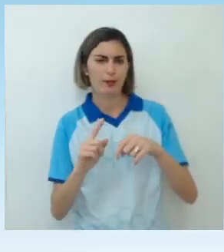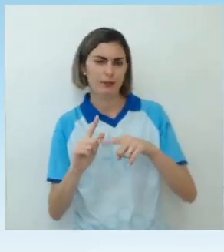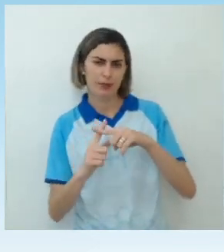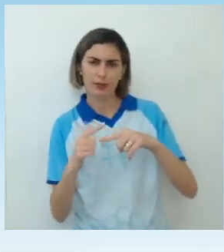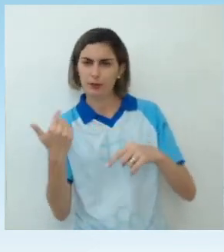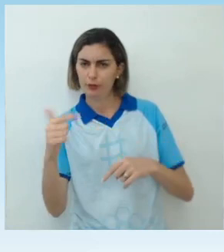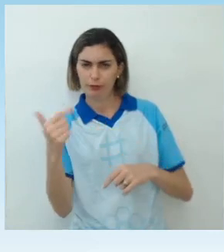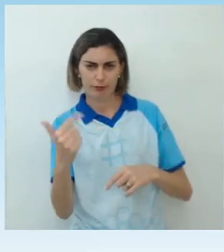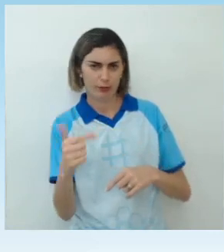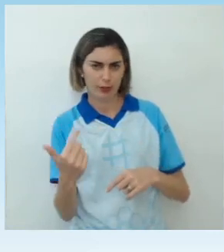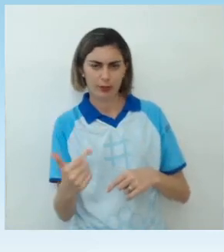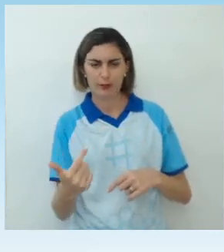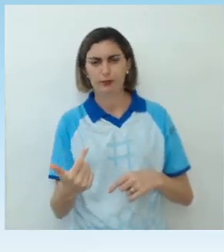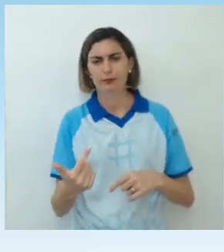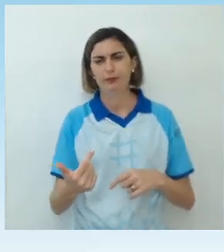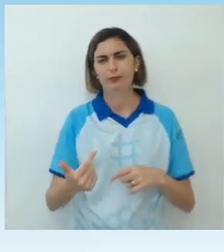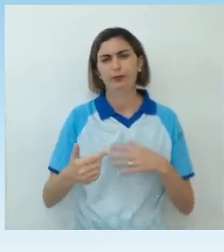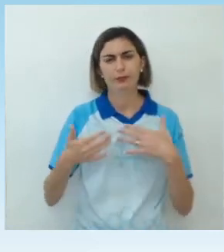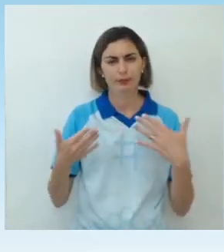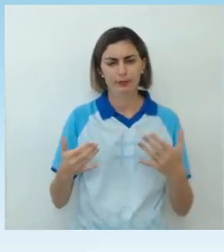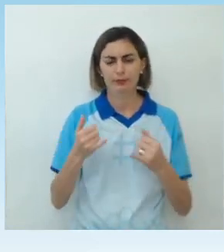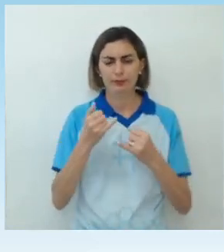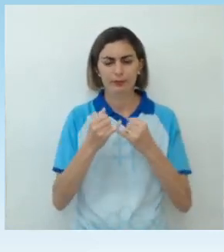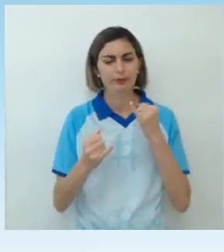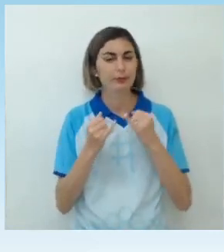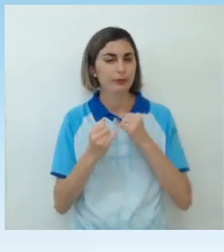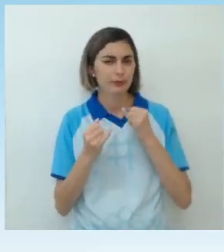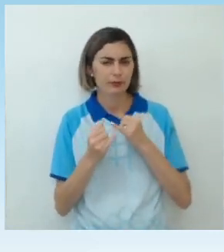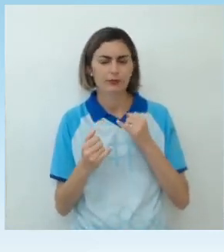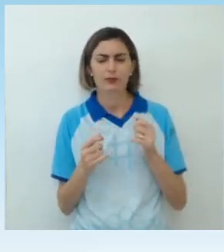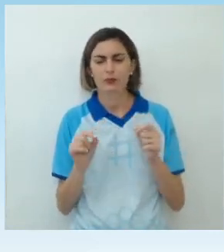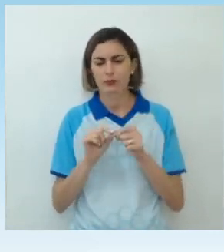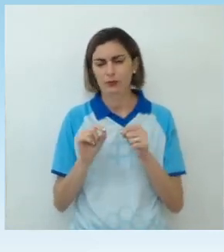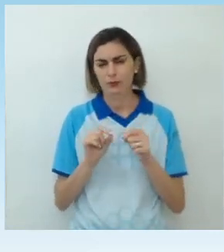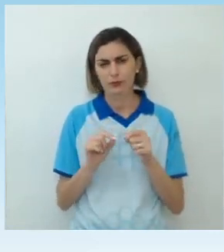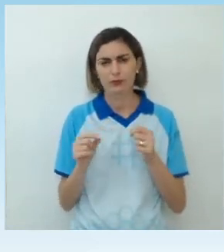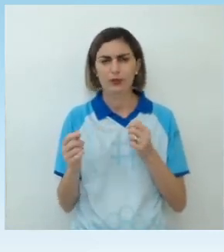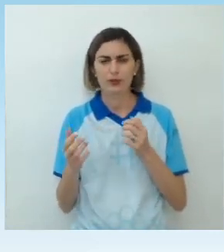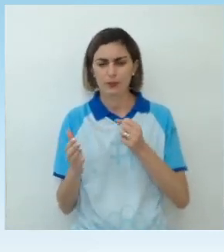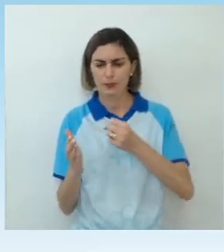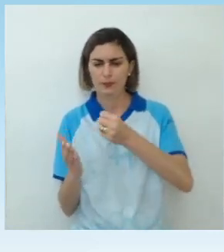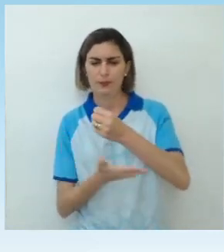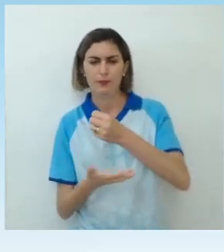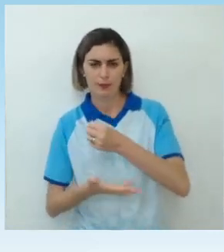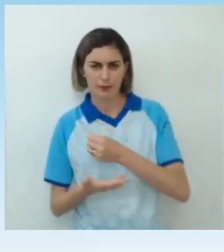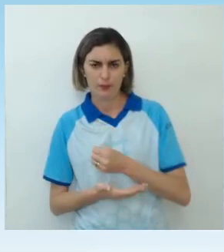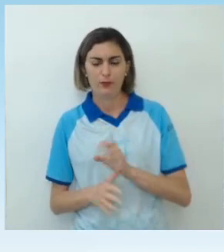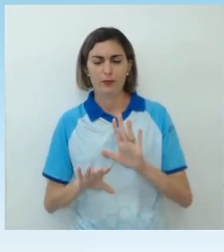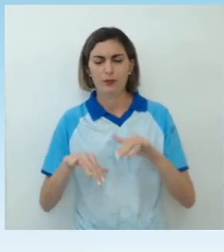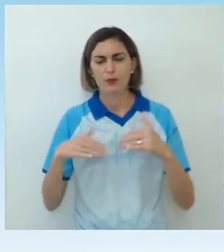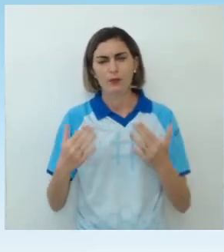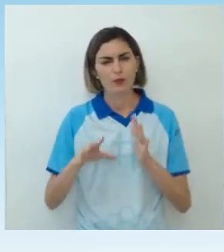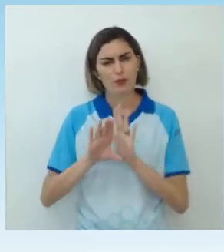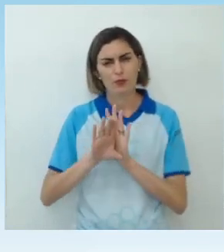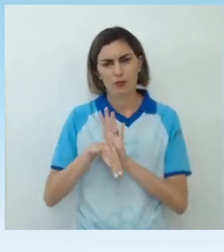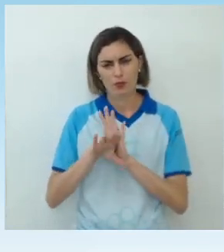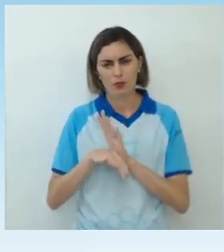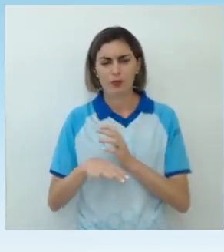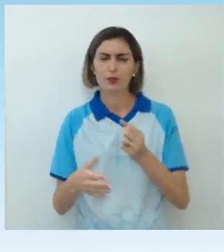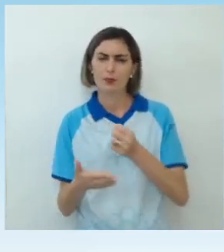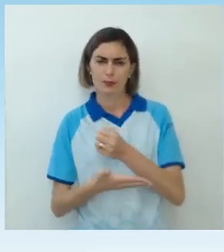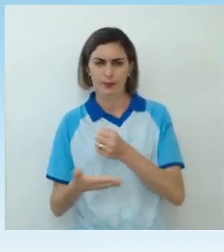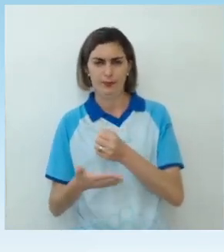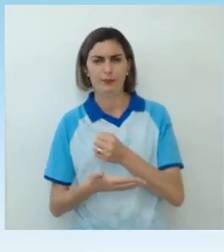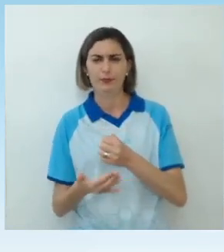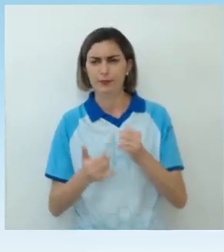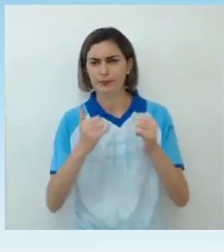H+. Então, semelhantemente, a gente faz em relação às bases. Qual o conceito de base de Arrhenius? É bem